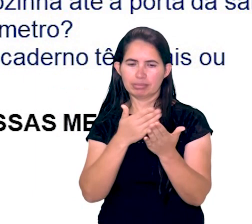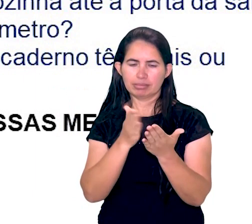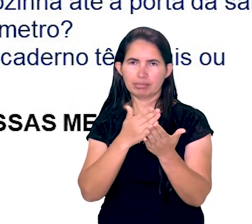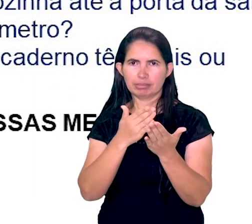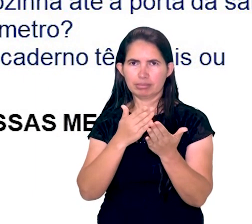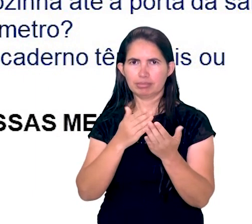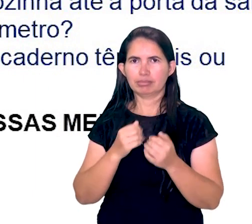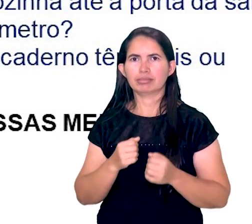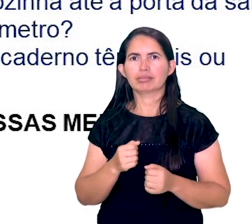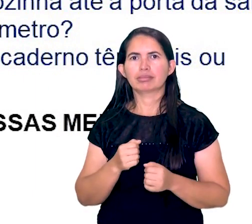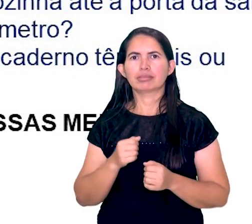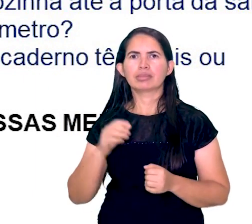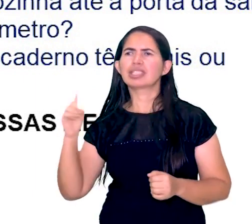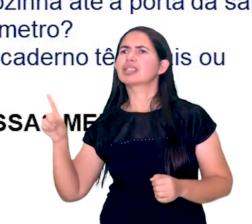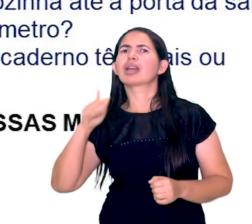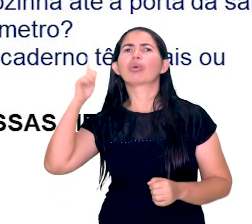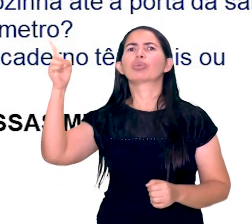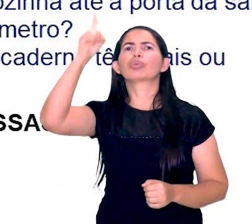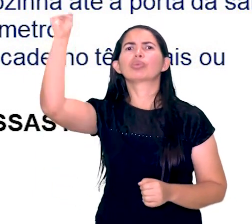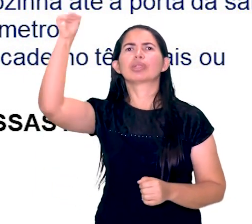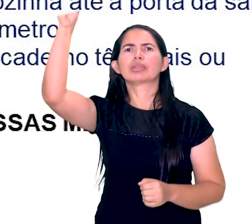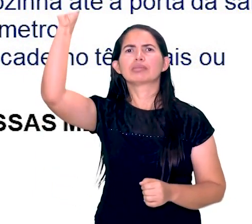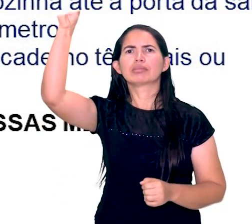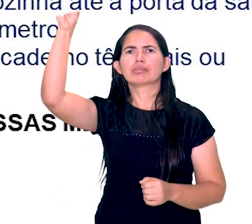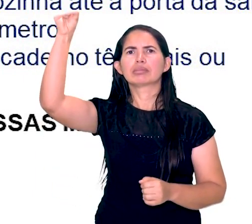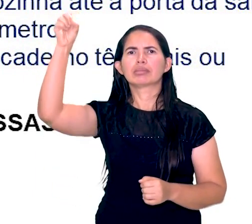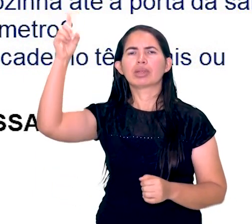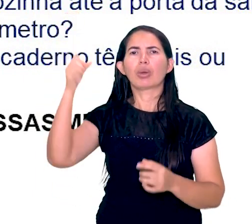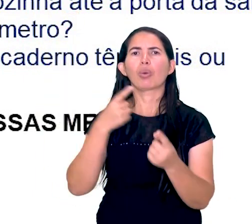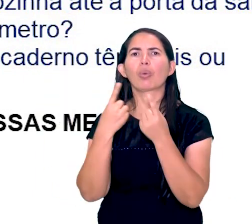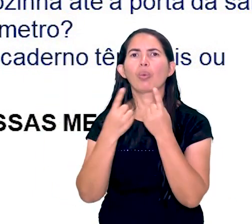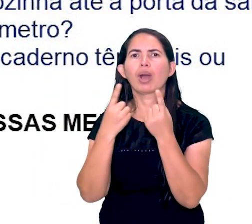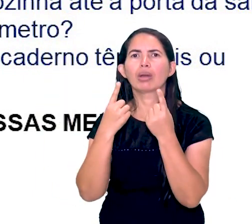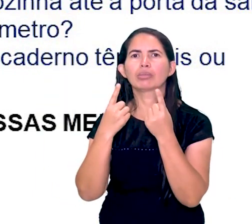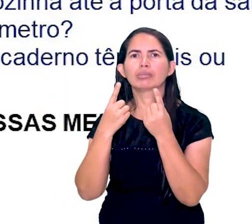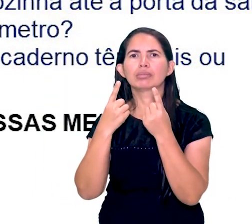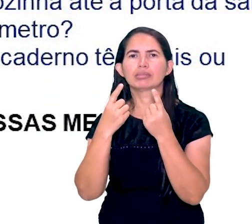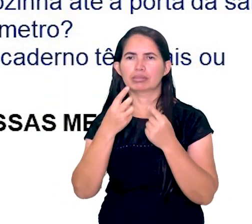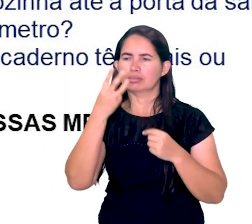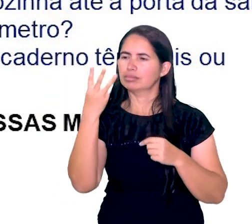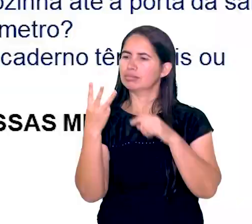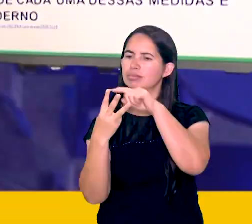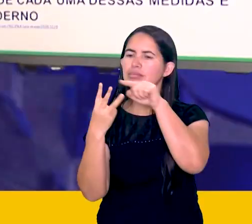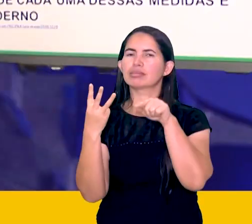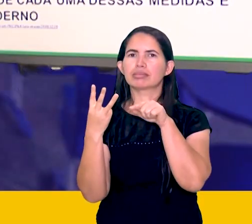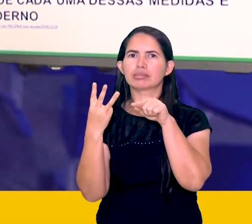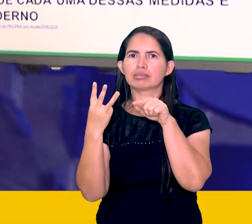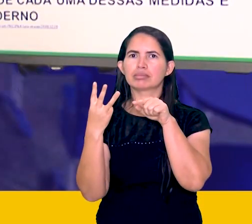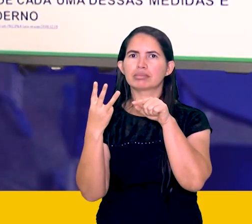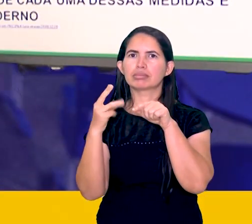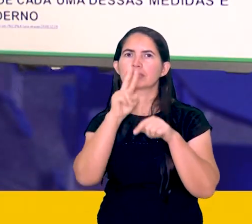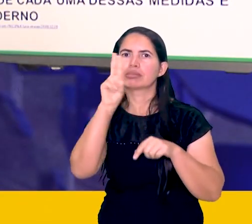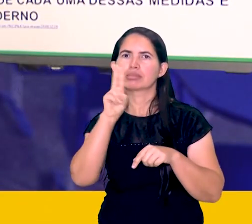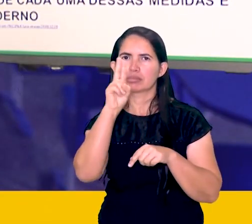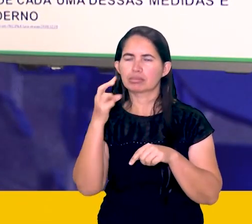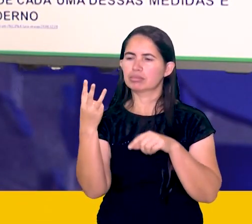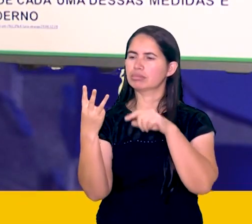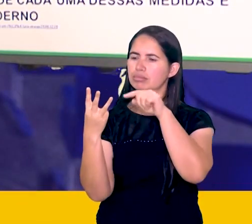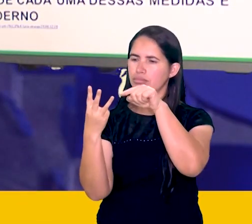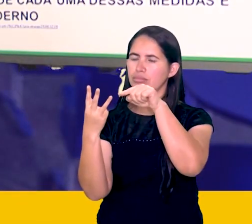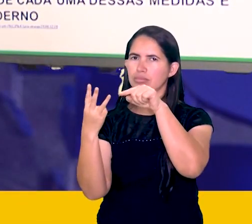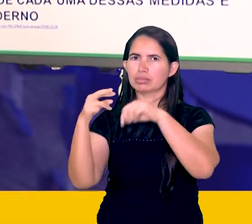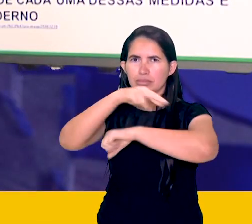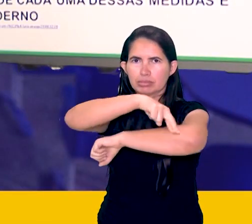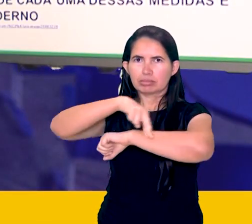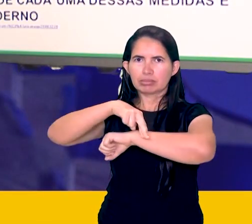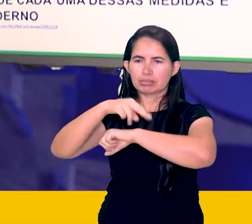próxima? E a sua altura? Qual desses três objetos você poderia fazer uso? Da